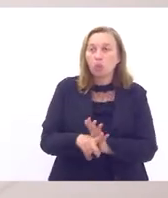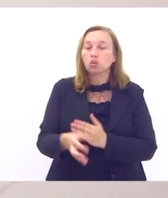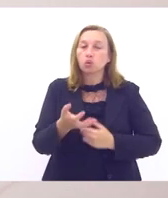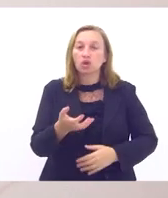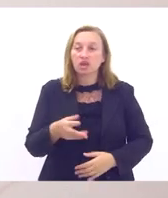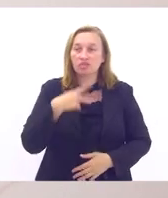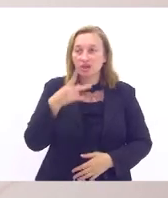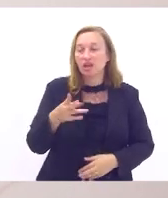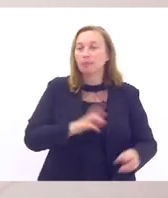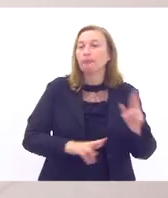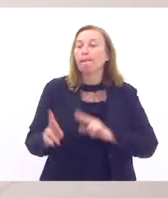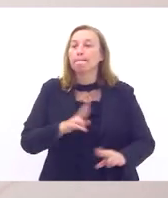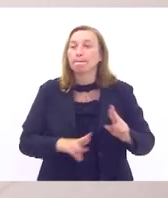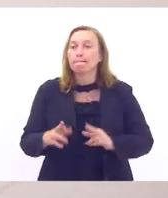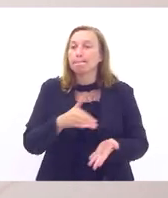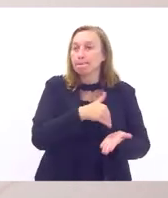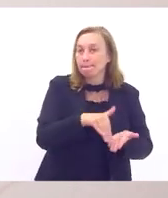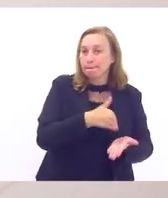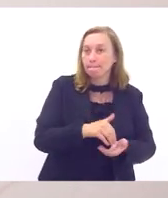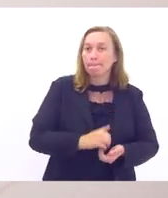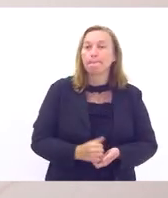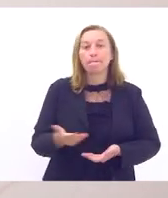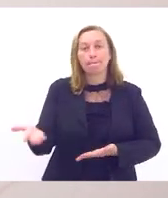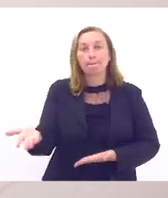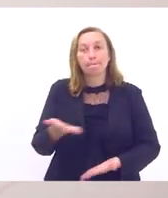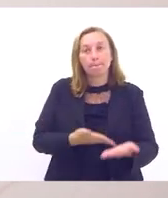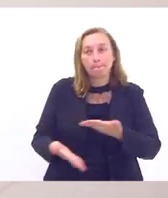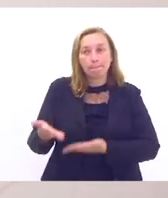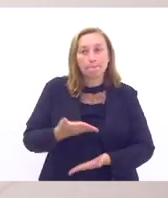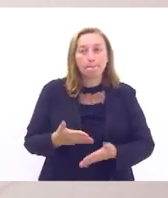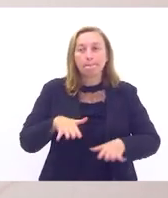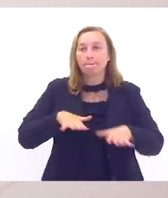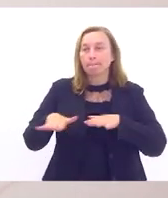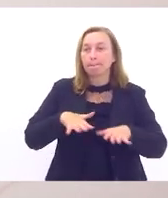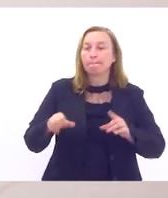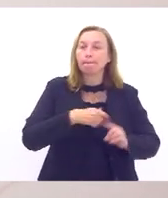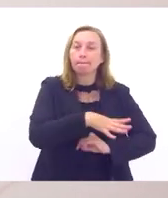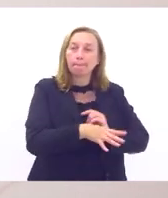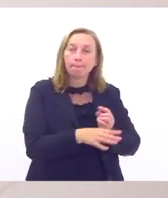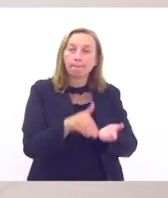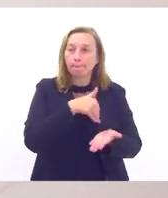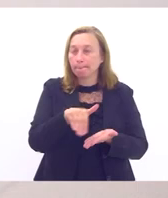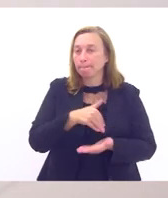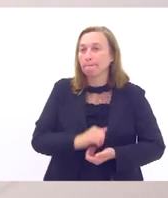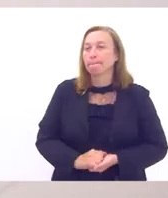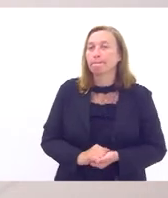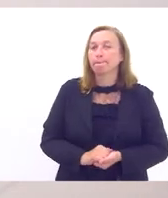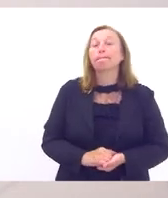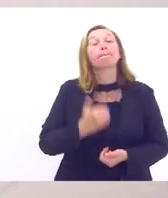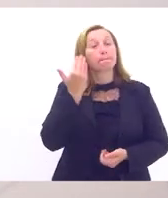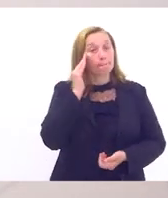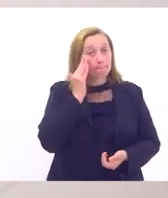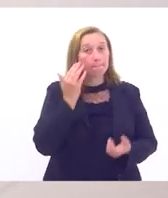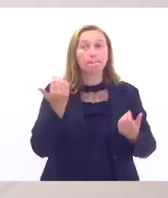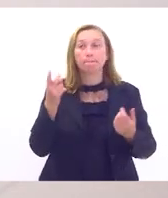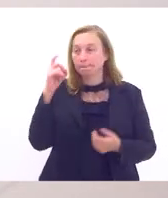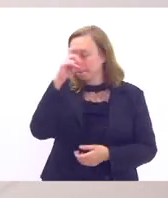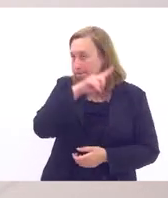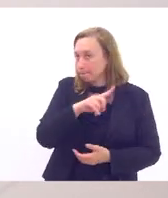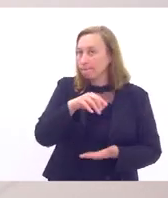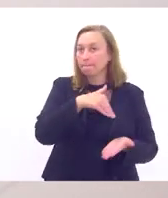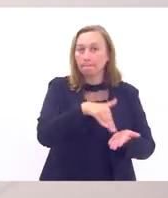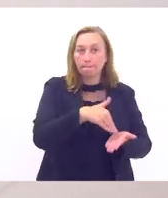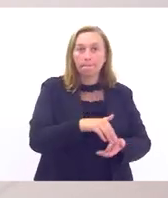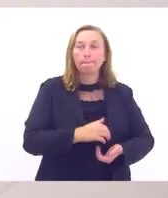dizer, em relação à secretaria, nós somos parceiros, enquanto movimento social da secretaria, nós entendemos a dificuldade da